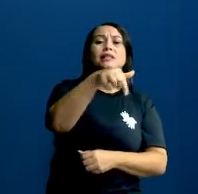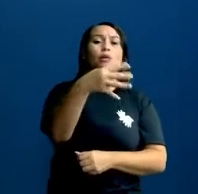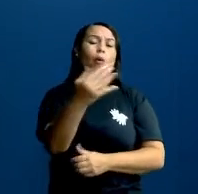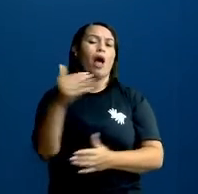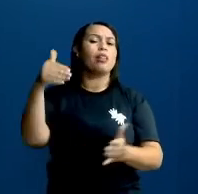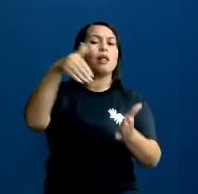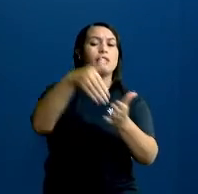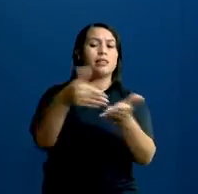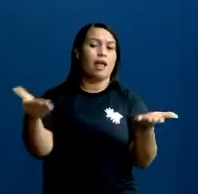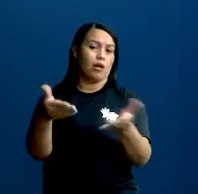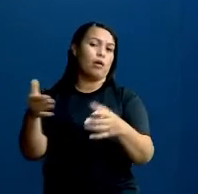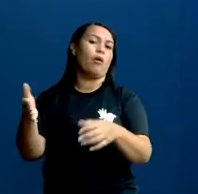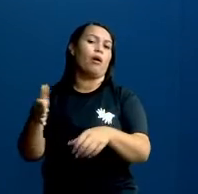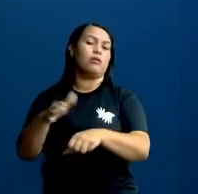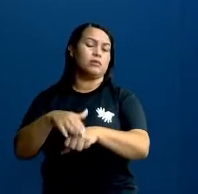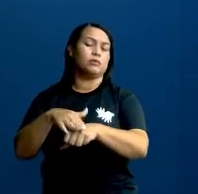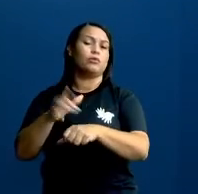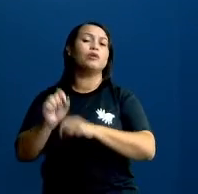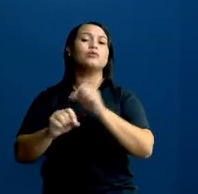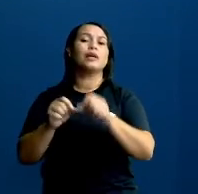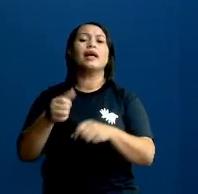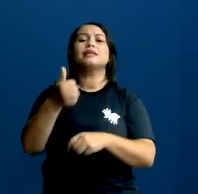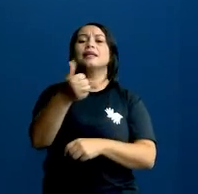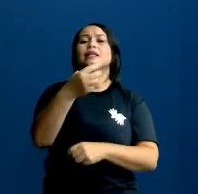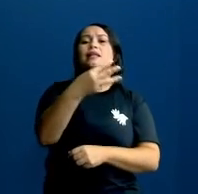1774 até os dias atuais,